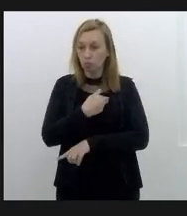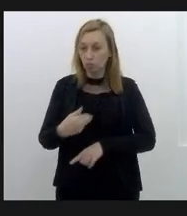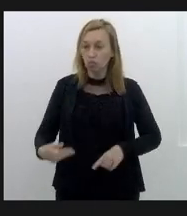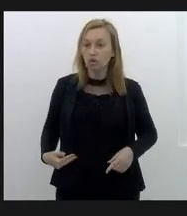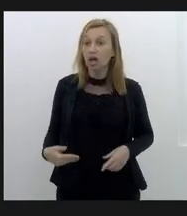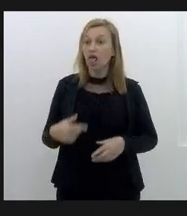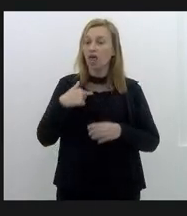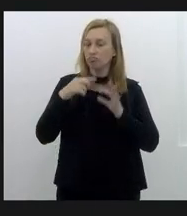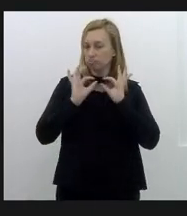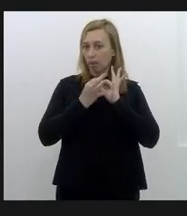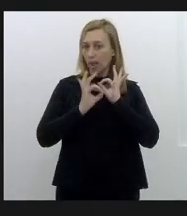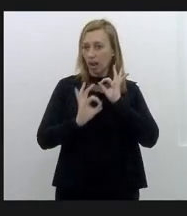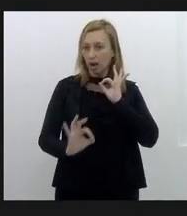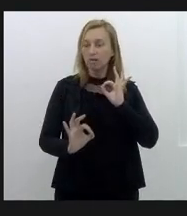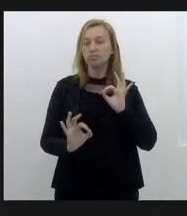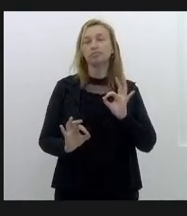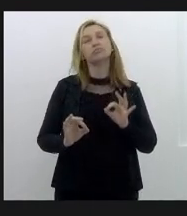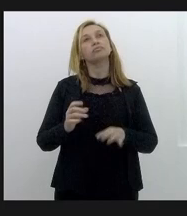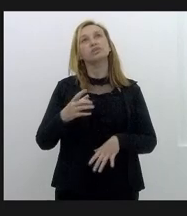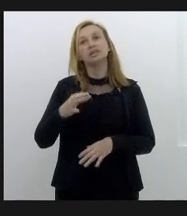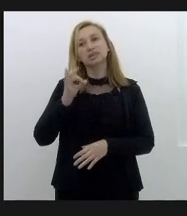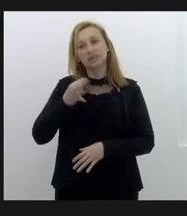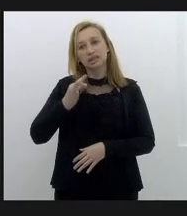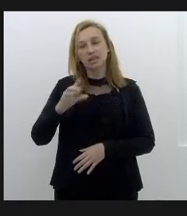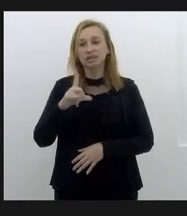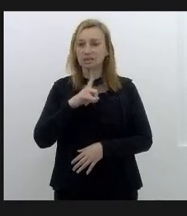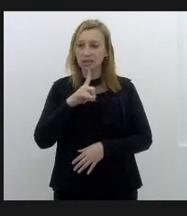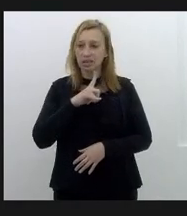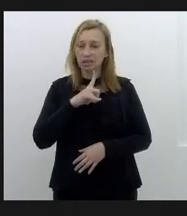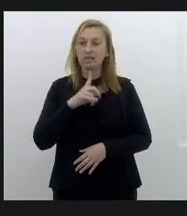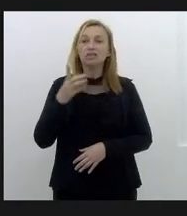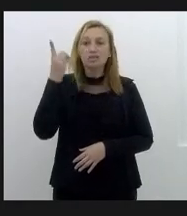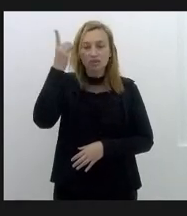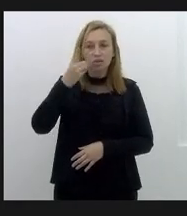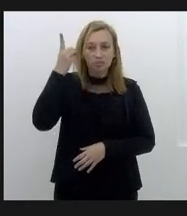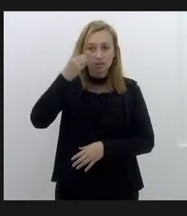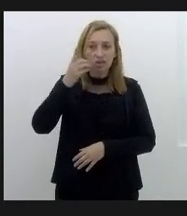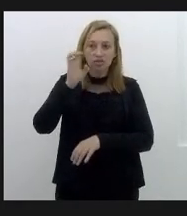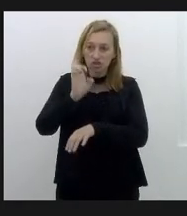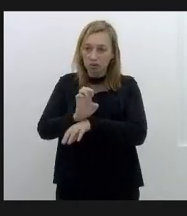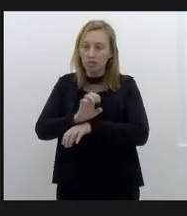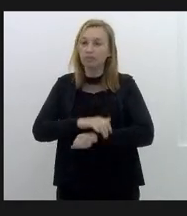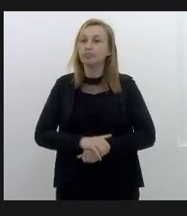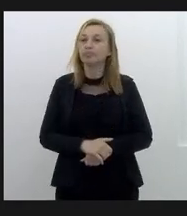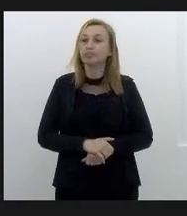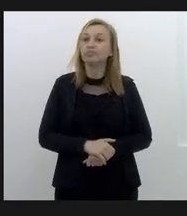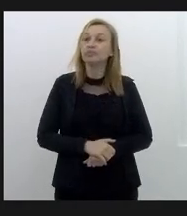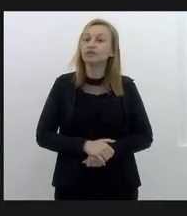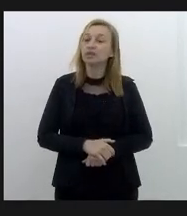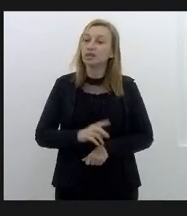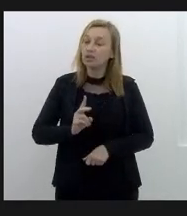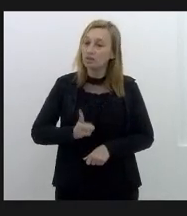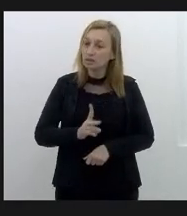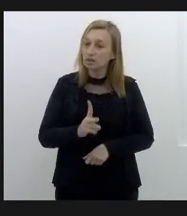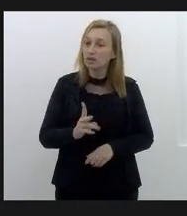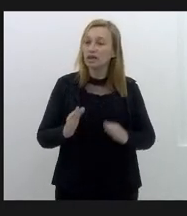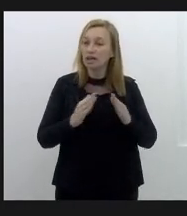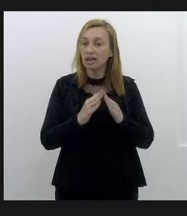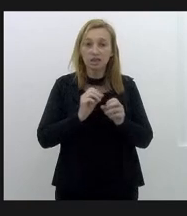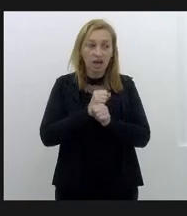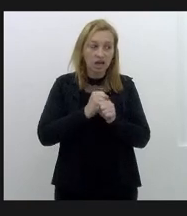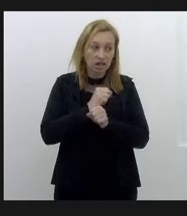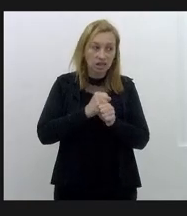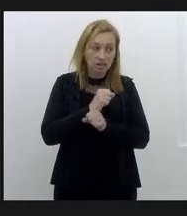eu não vou me alongar eu tenho plena confiança os deputados estaduais e a mãe ensina a casa durante muitos